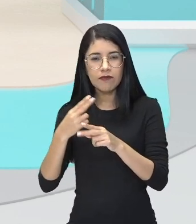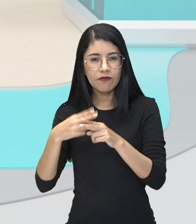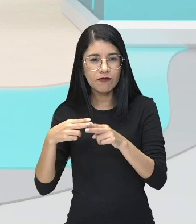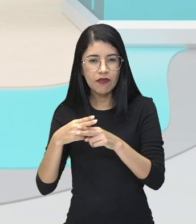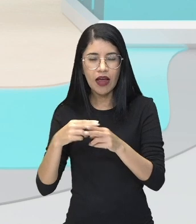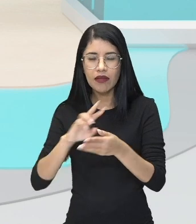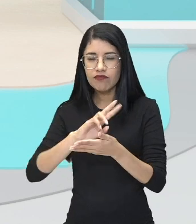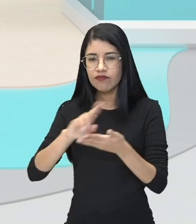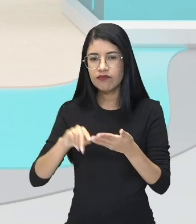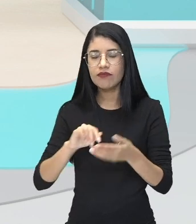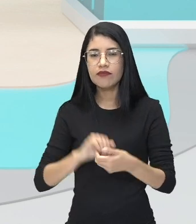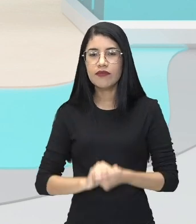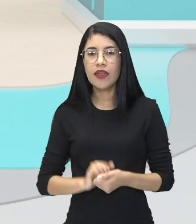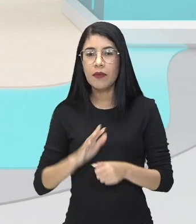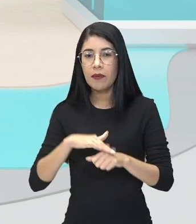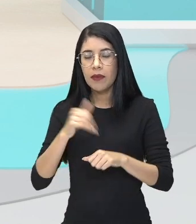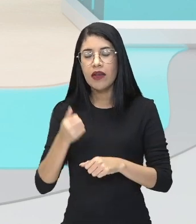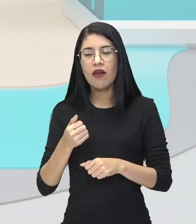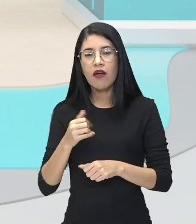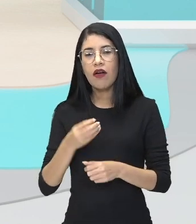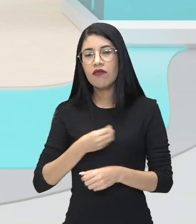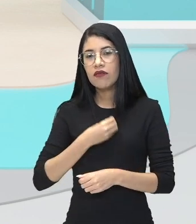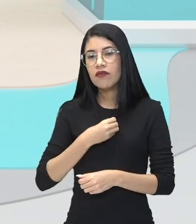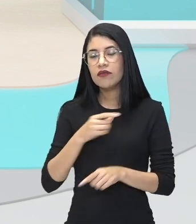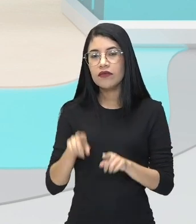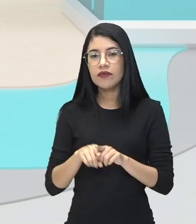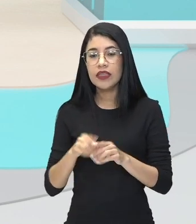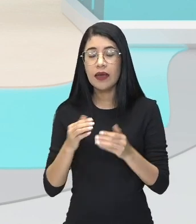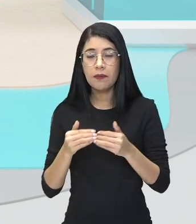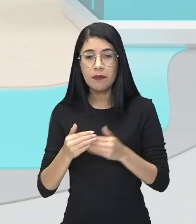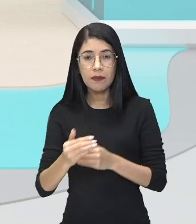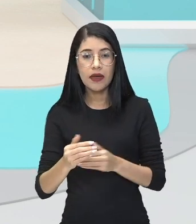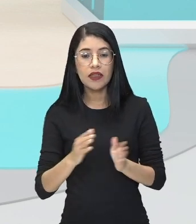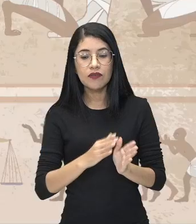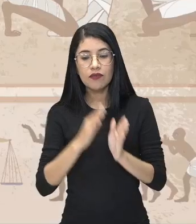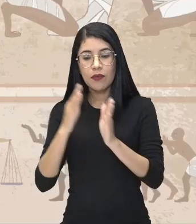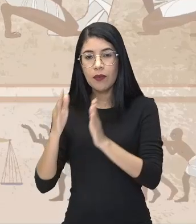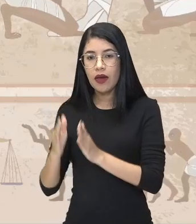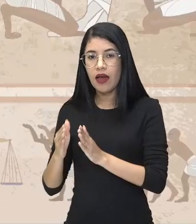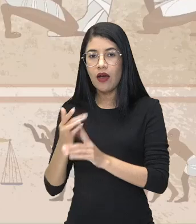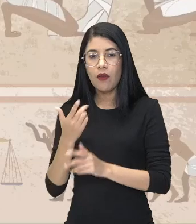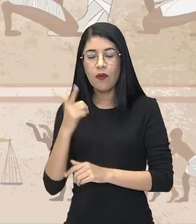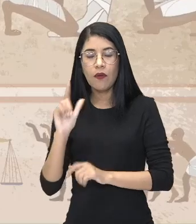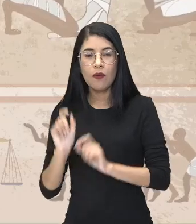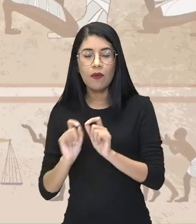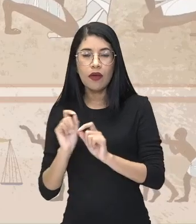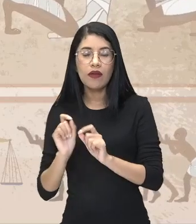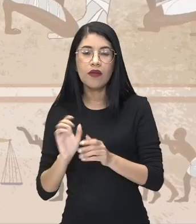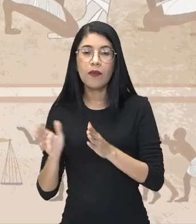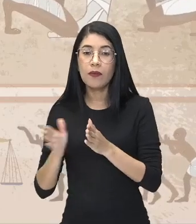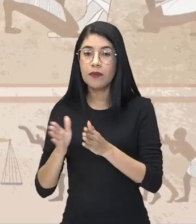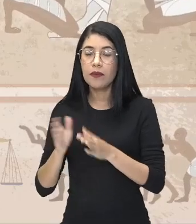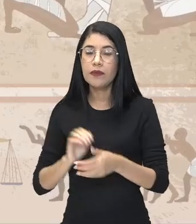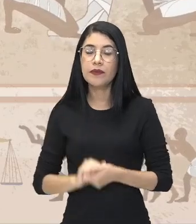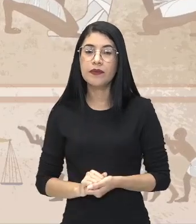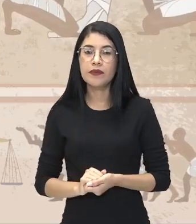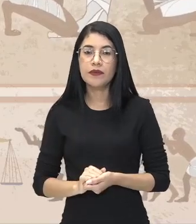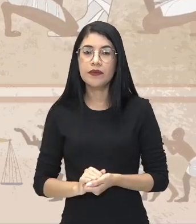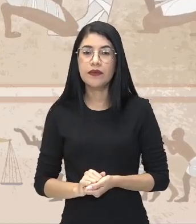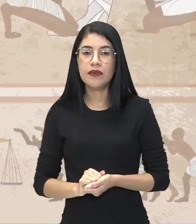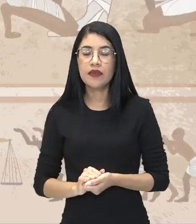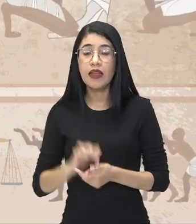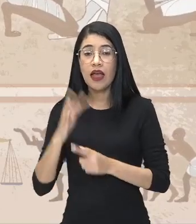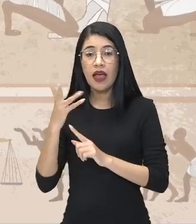mais a sua necessidade. E aí, a partir desse período, nós vamos mudar para um outro período que é denominado a arte